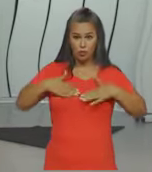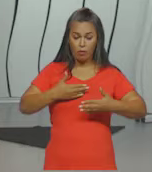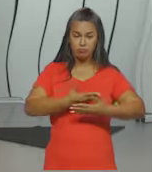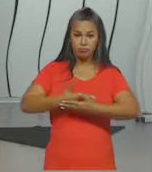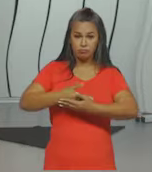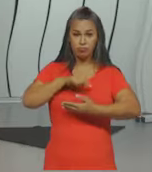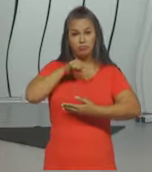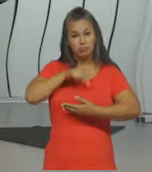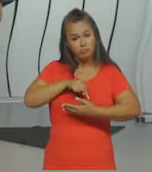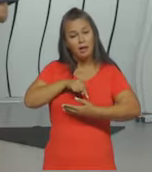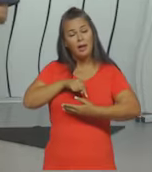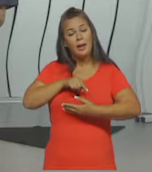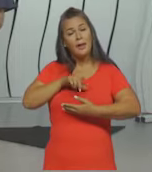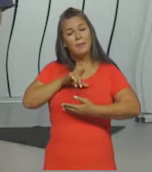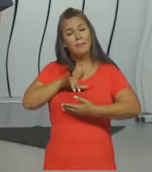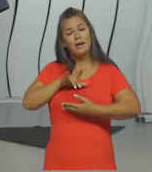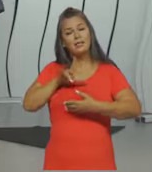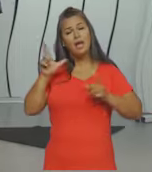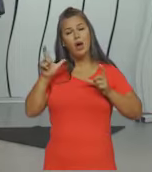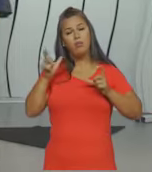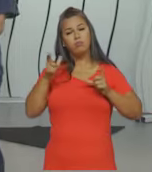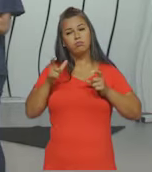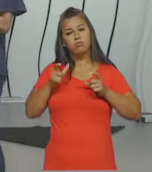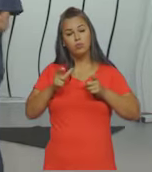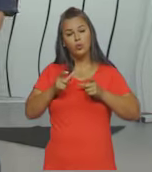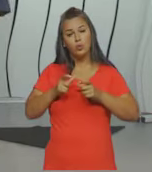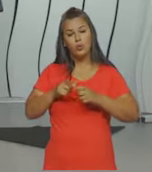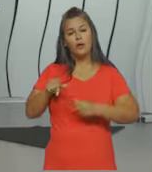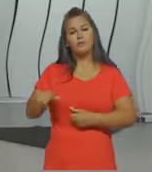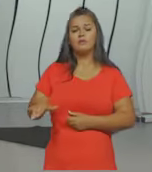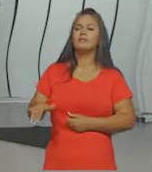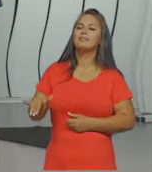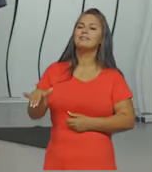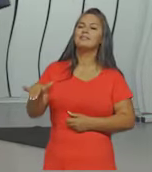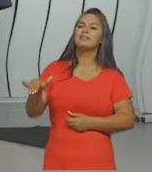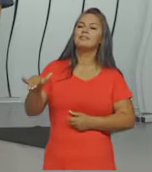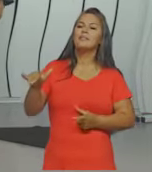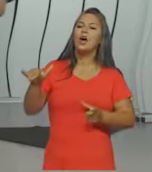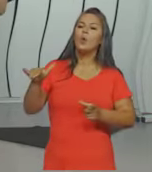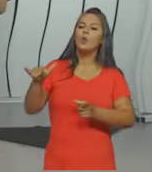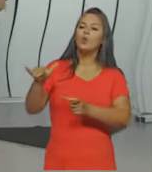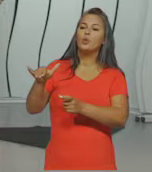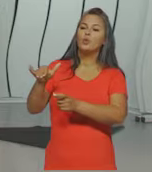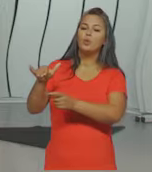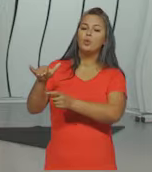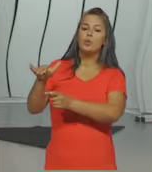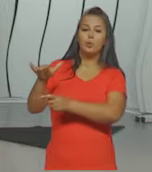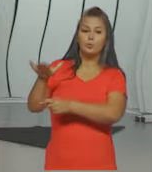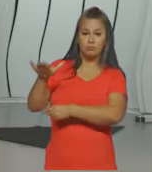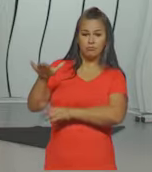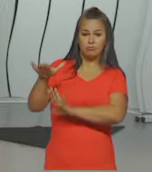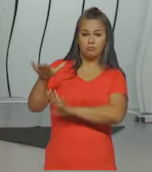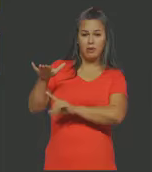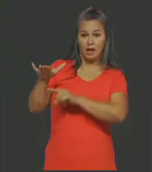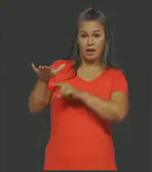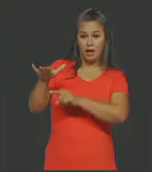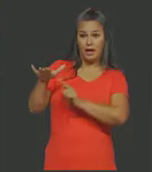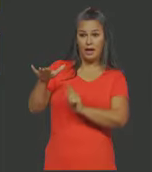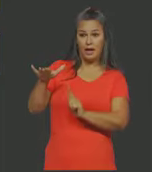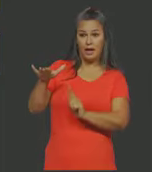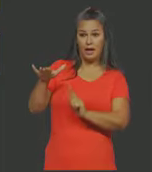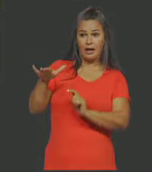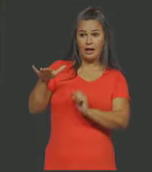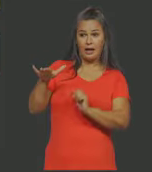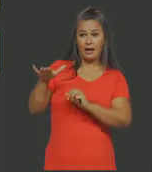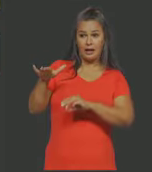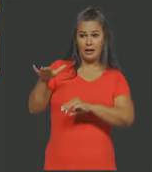dessas células que vão dar origem aos gametas, tá? E aí, esses gametas, eles vão continuar